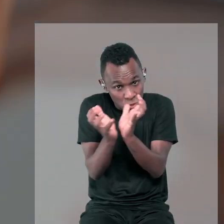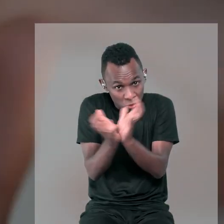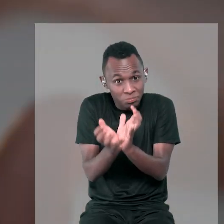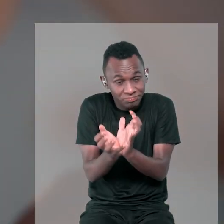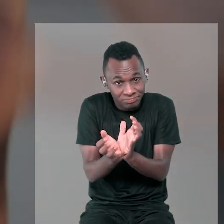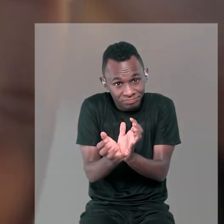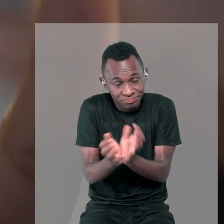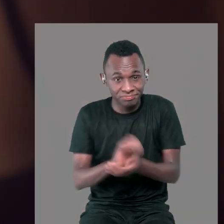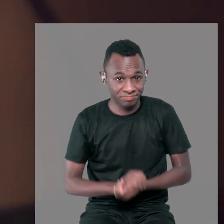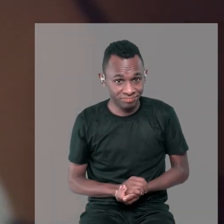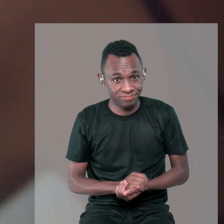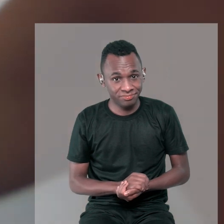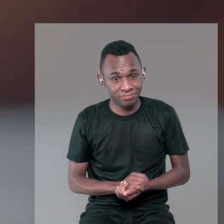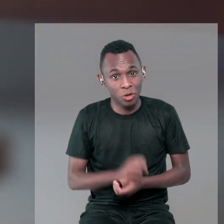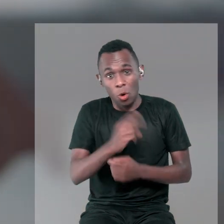Pode ser o Grupo Corpo